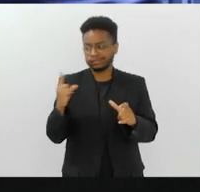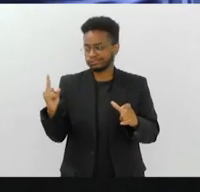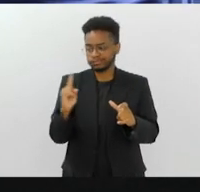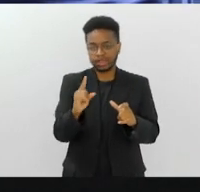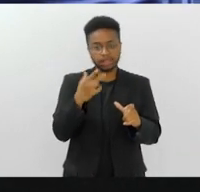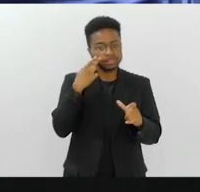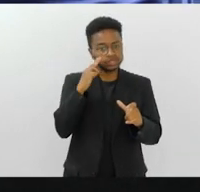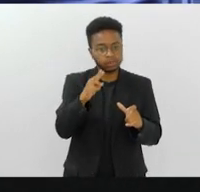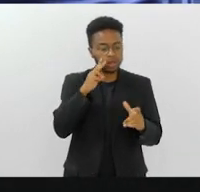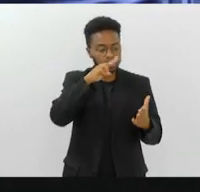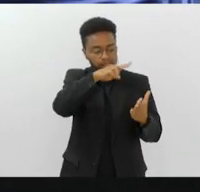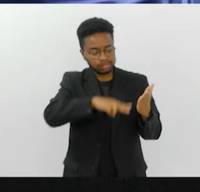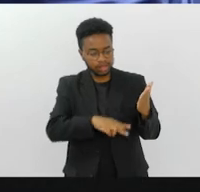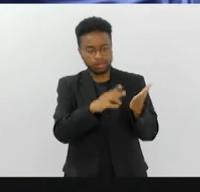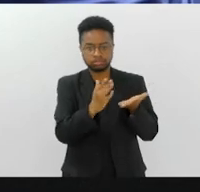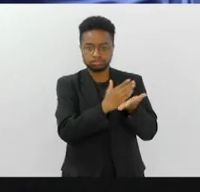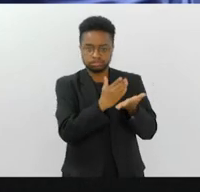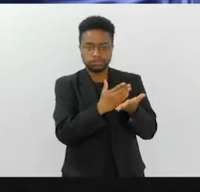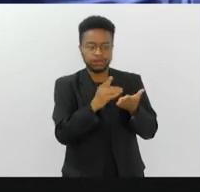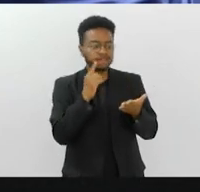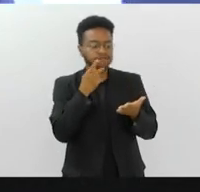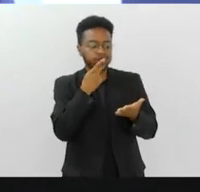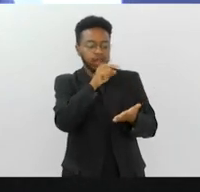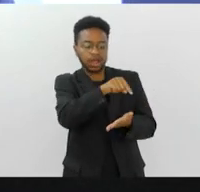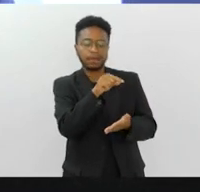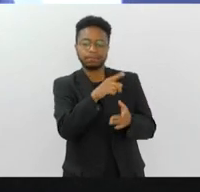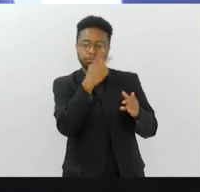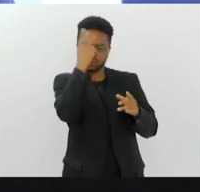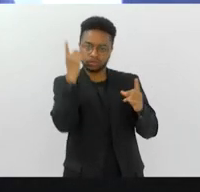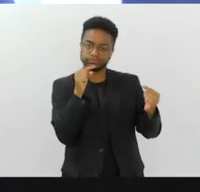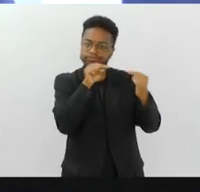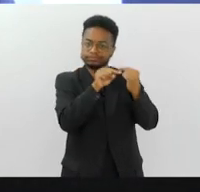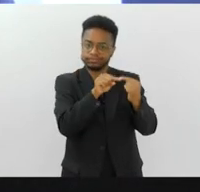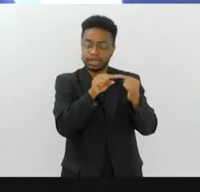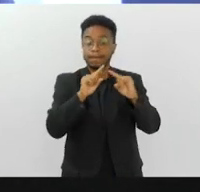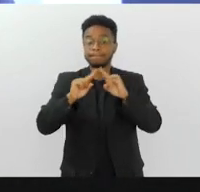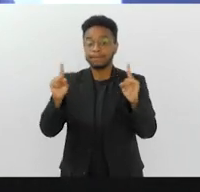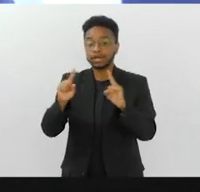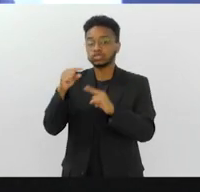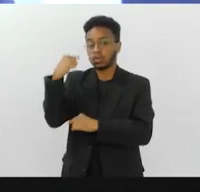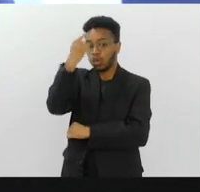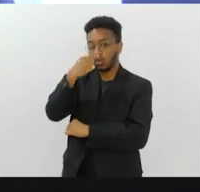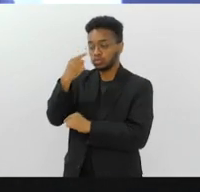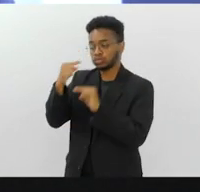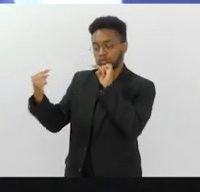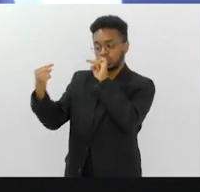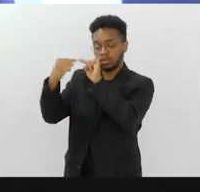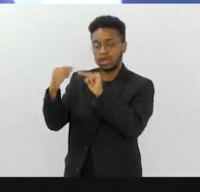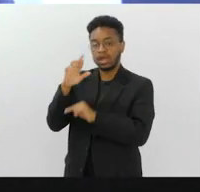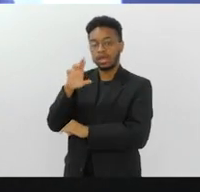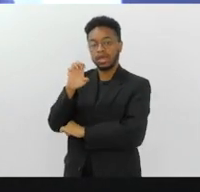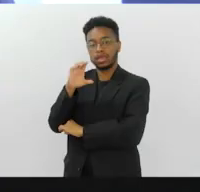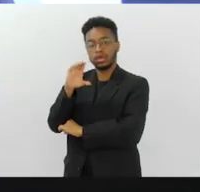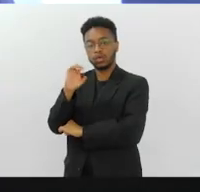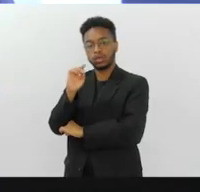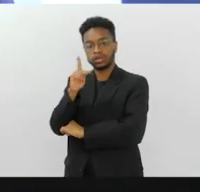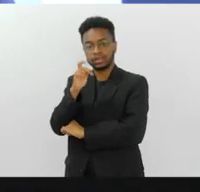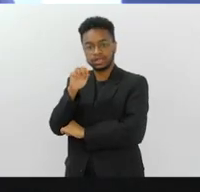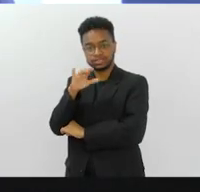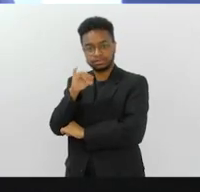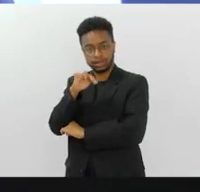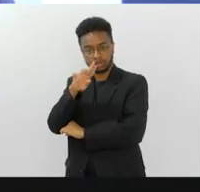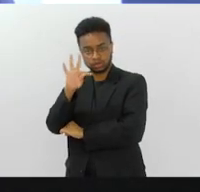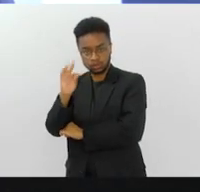um album de fotografia já o reconhecimento facial ele é uma tecnologia ele não é eh